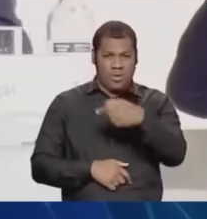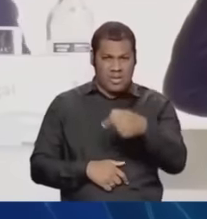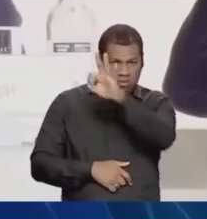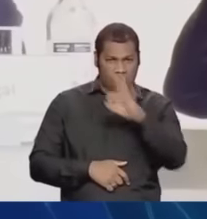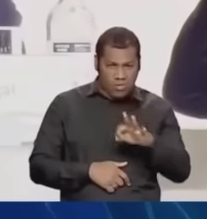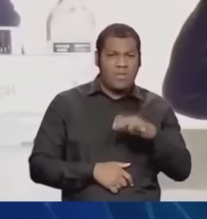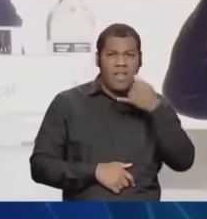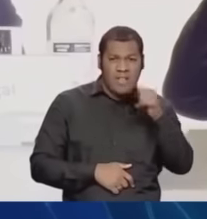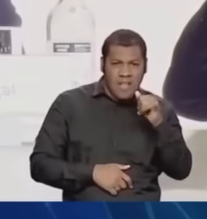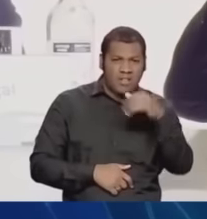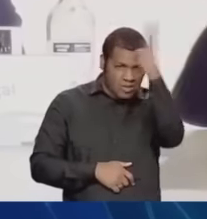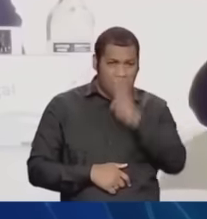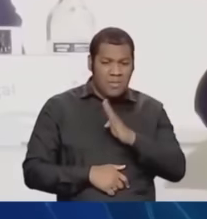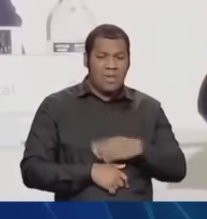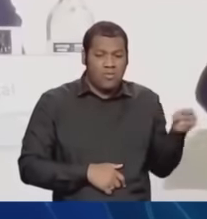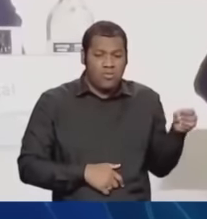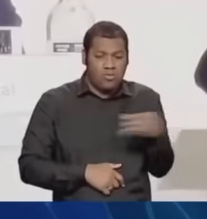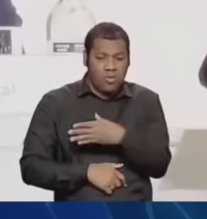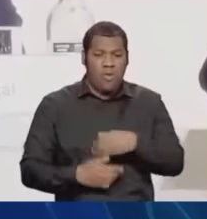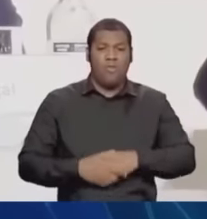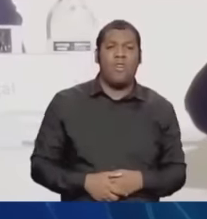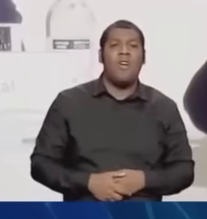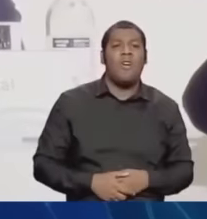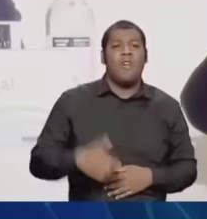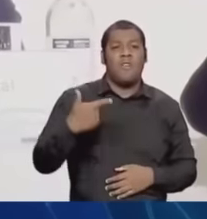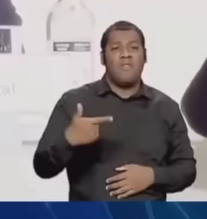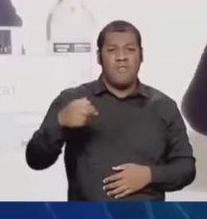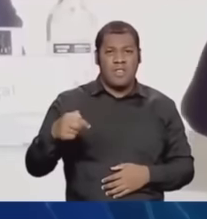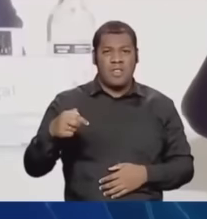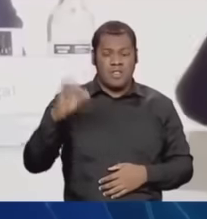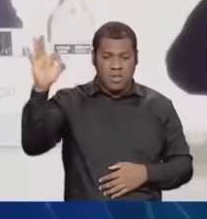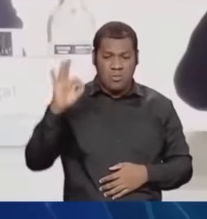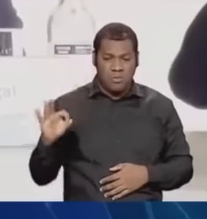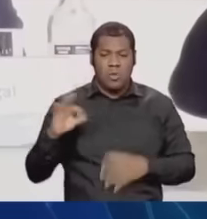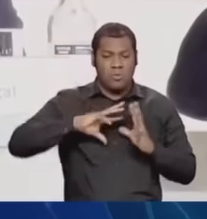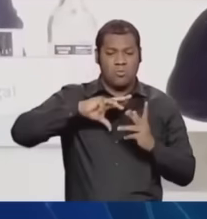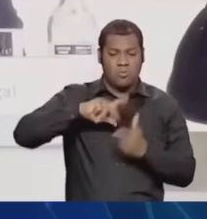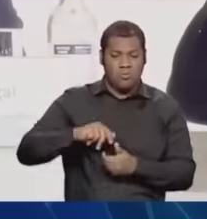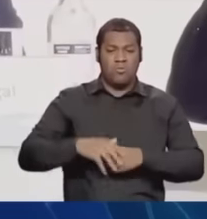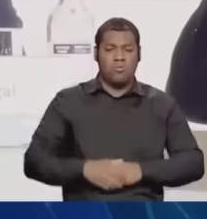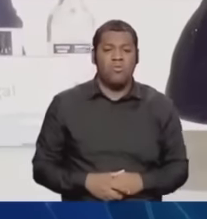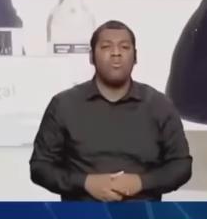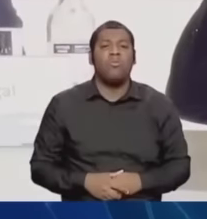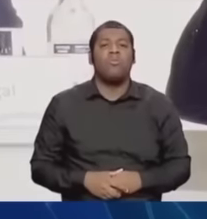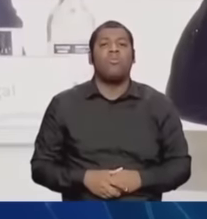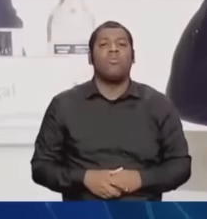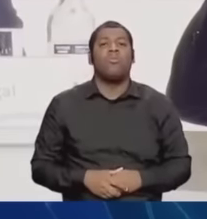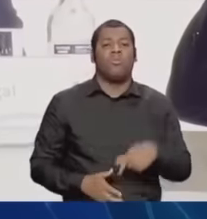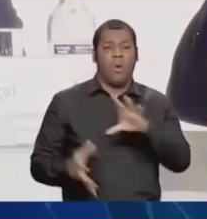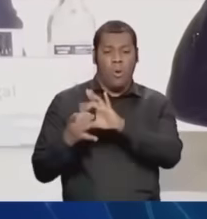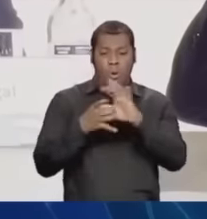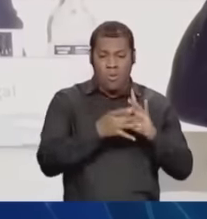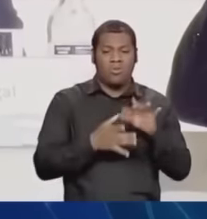87% da energia brasileira é renovável contra 27% do restante do mundo. E se tratando de todo o conjunto